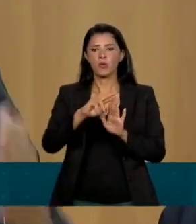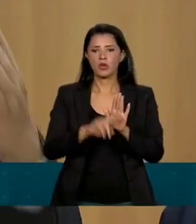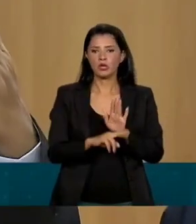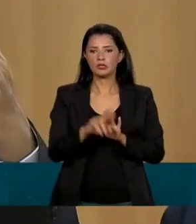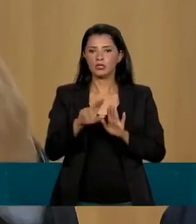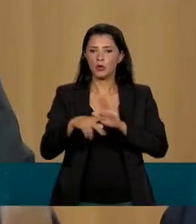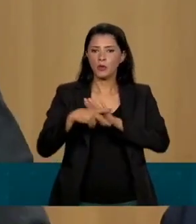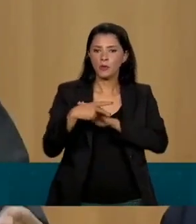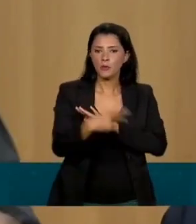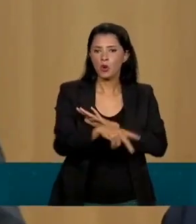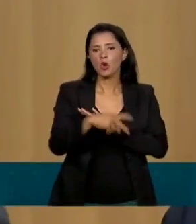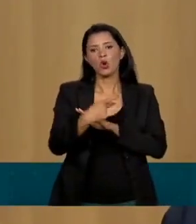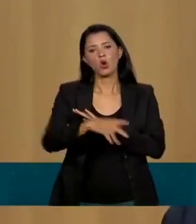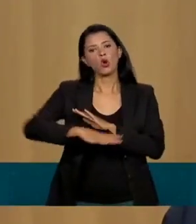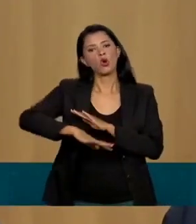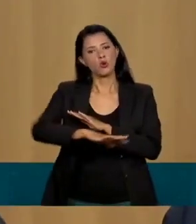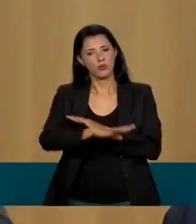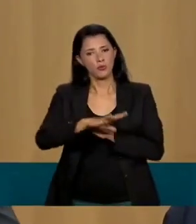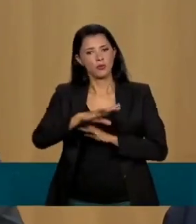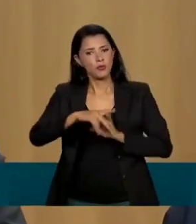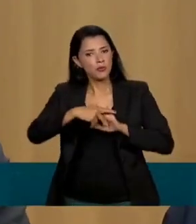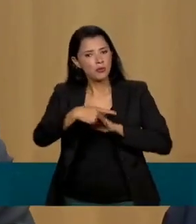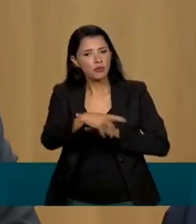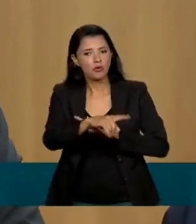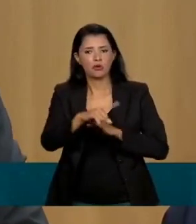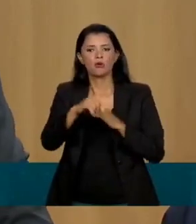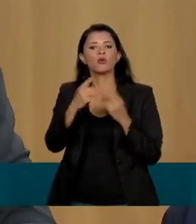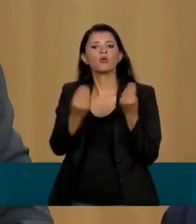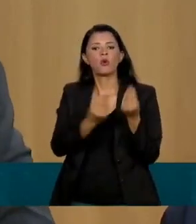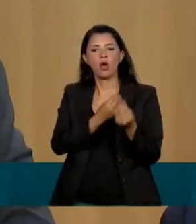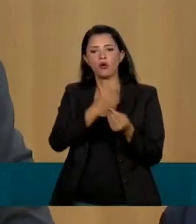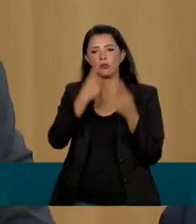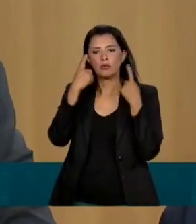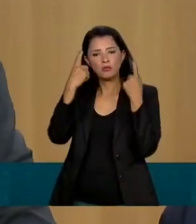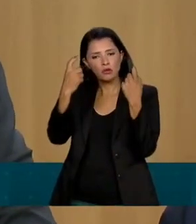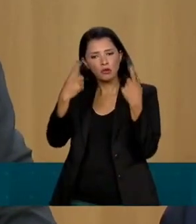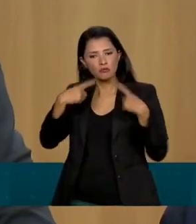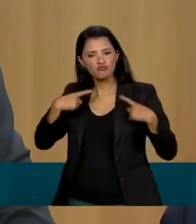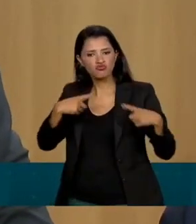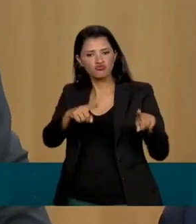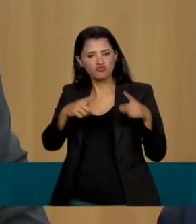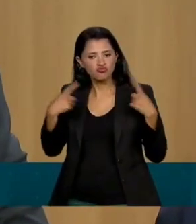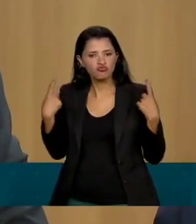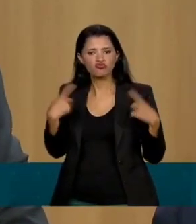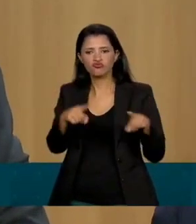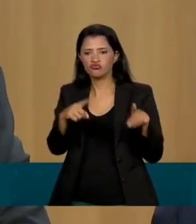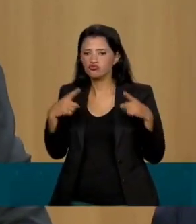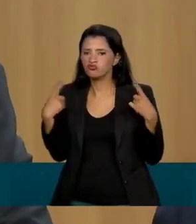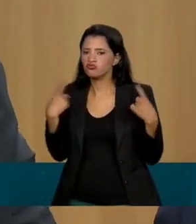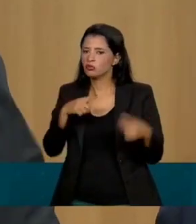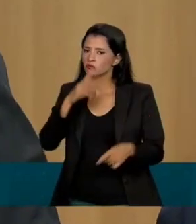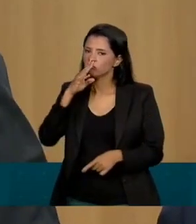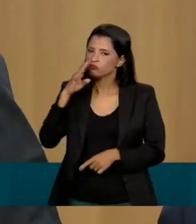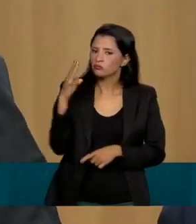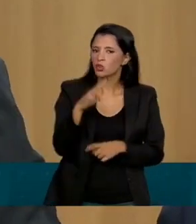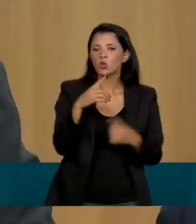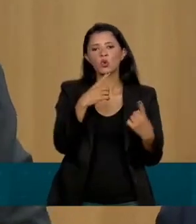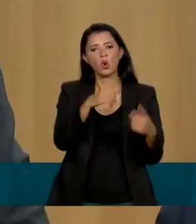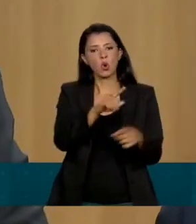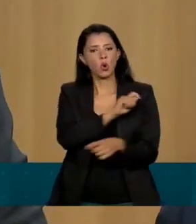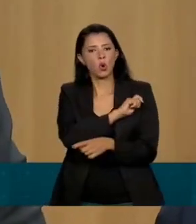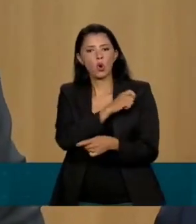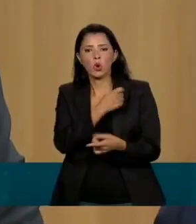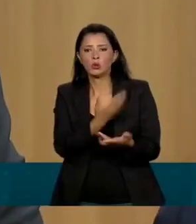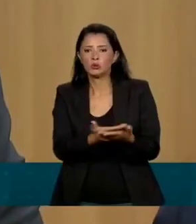estrita, específica para ameaças contra estudantes,